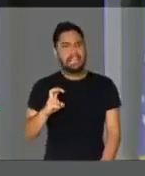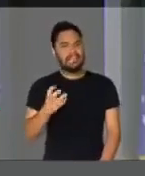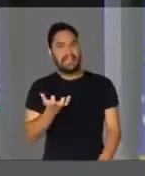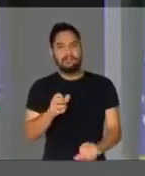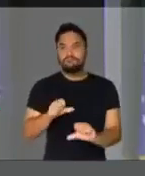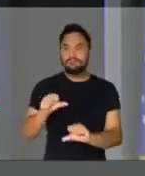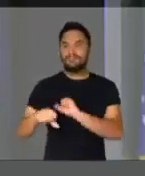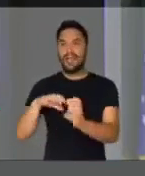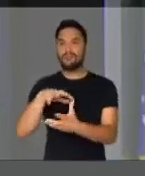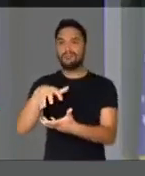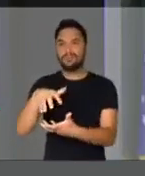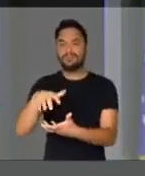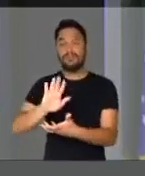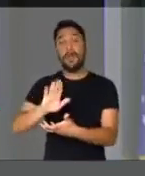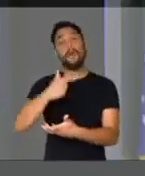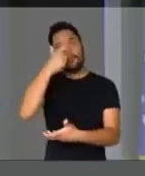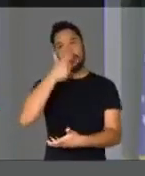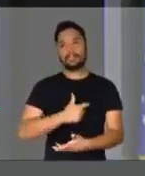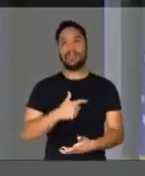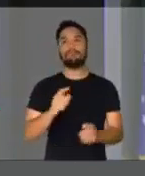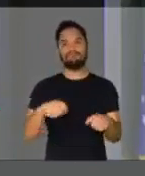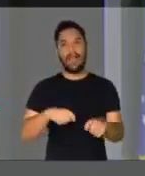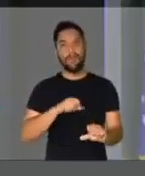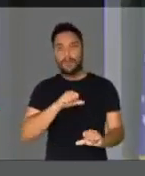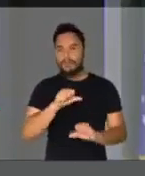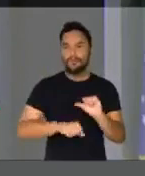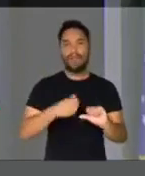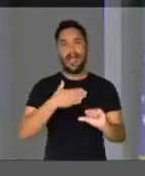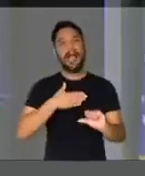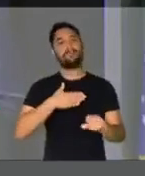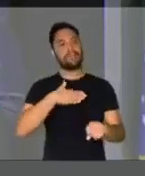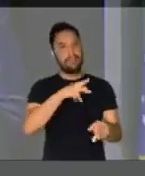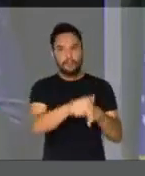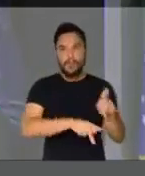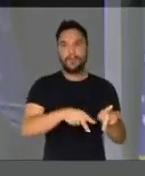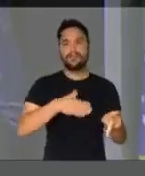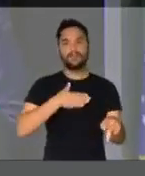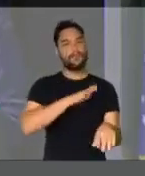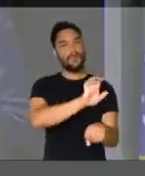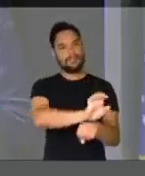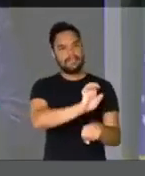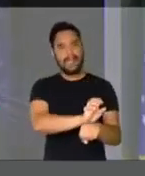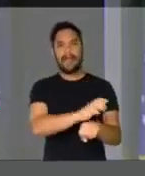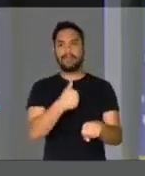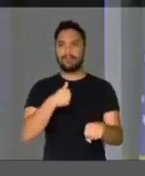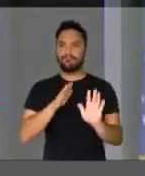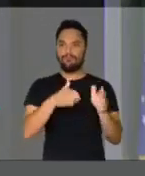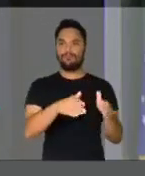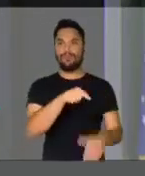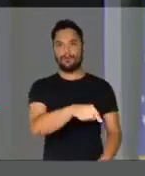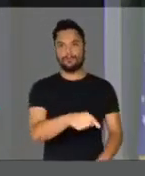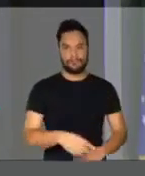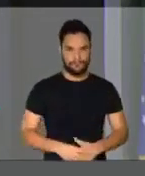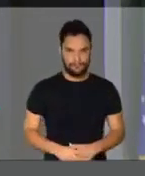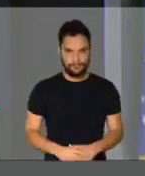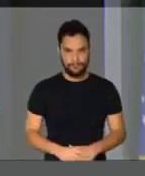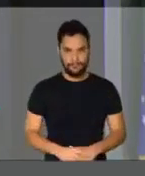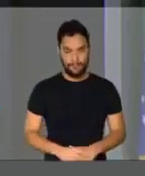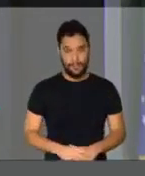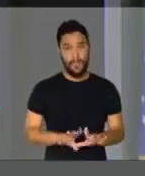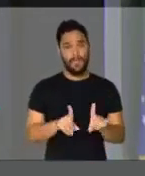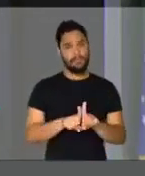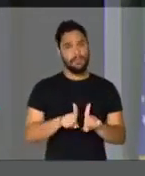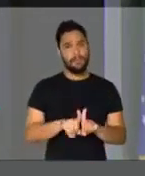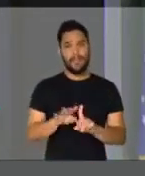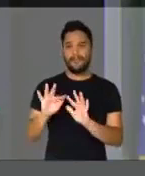um homem com responsabilidade de transformar a vida daqueles com quem eu vivo e convivo no mundo.